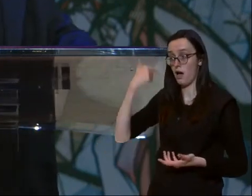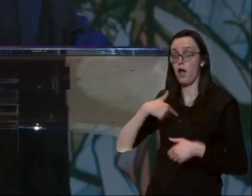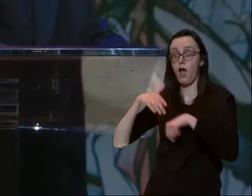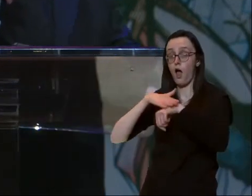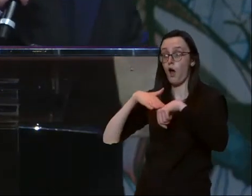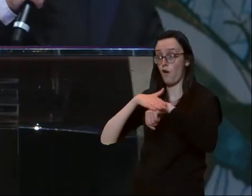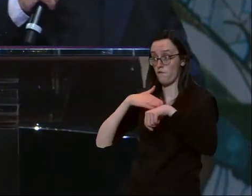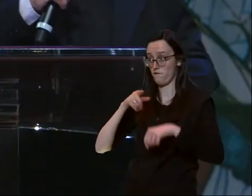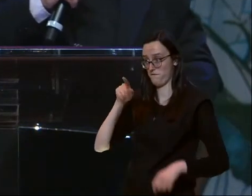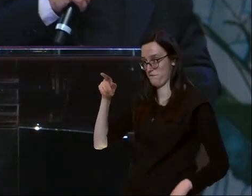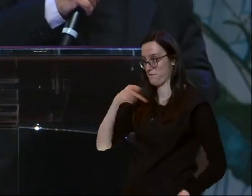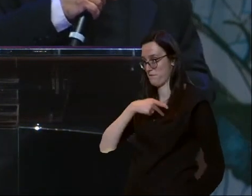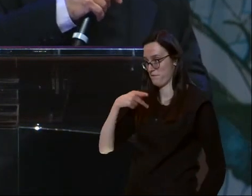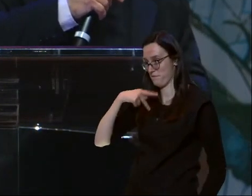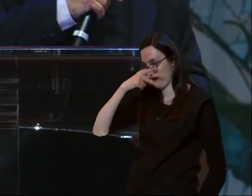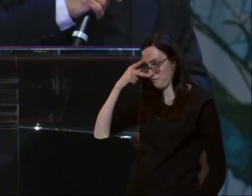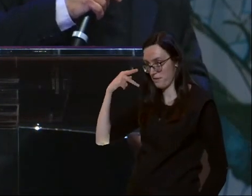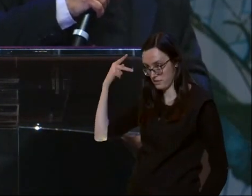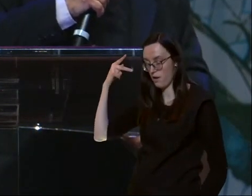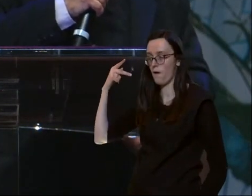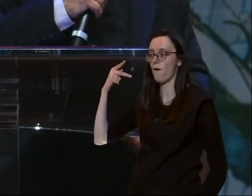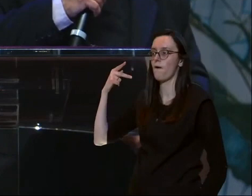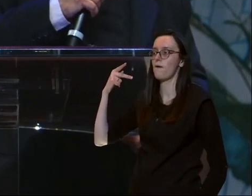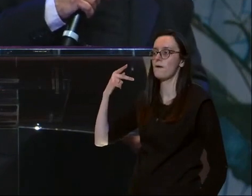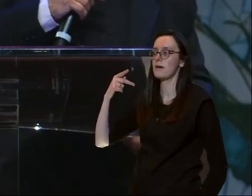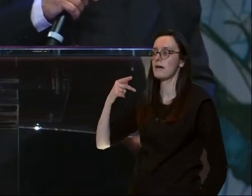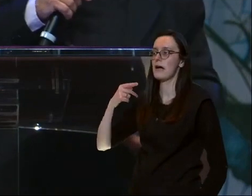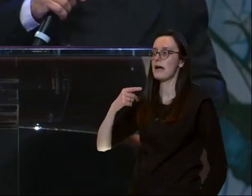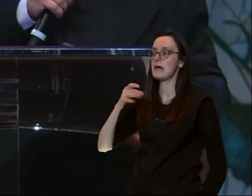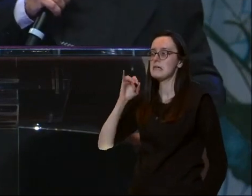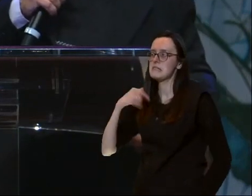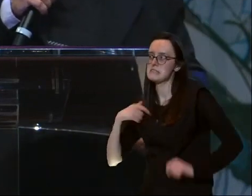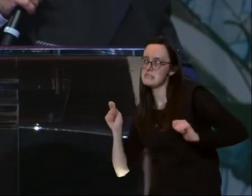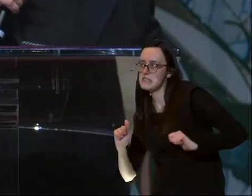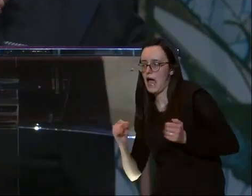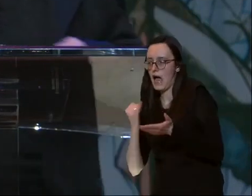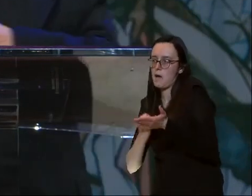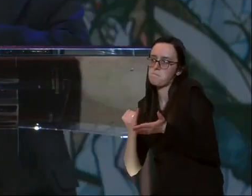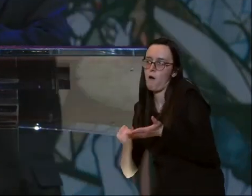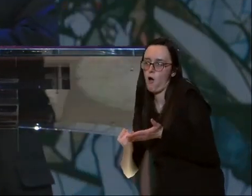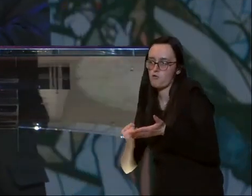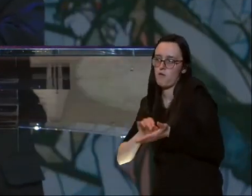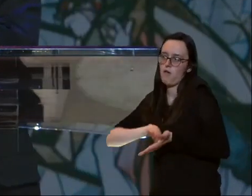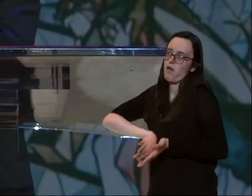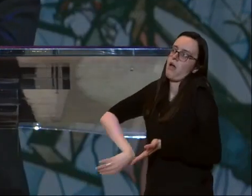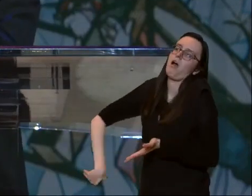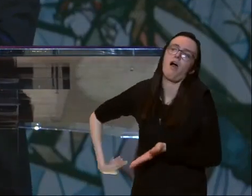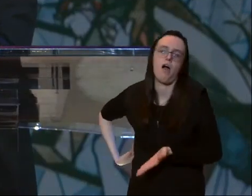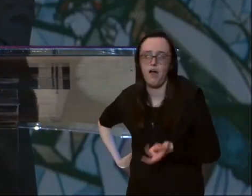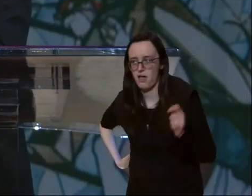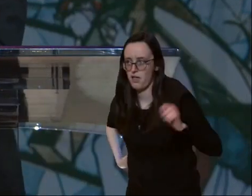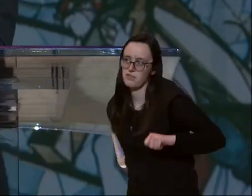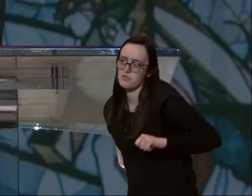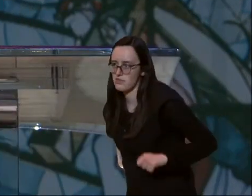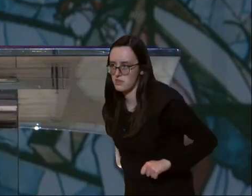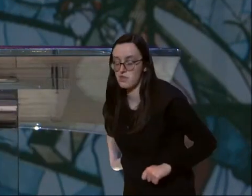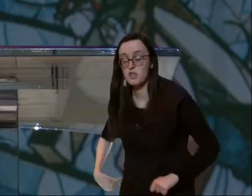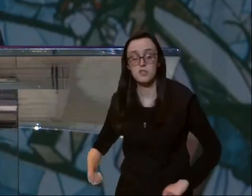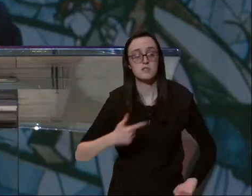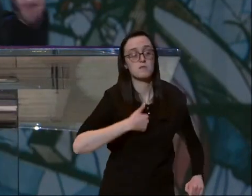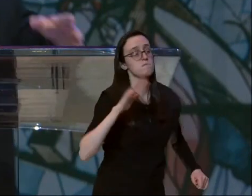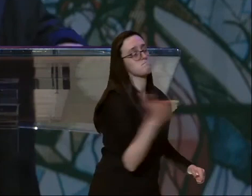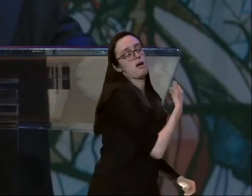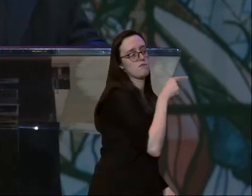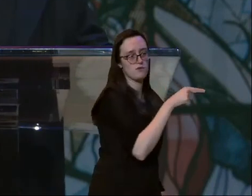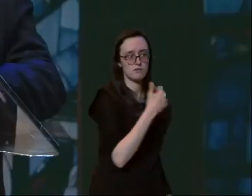eu dava uma lesada no fisco, no imposto de renda. Ele disse, rapaz, eu acerto o pé da tua orelha. Eu falei, eu estou